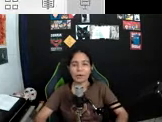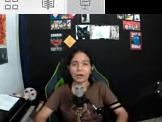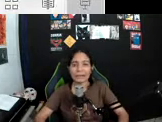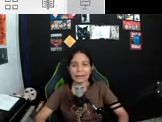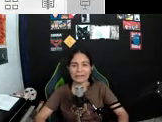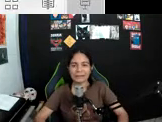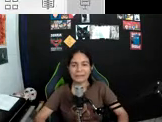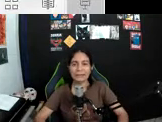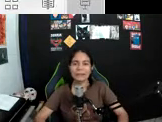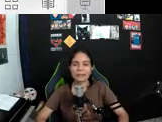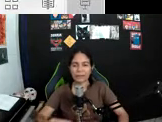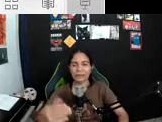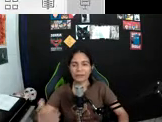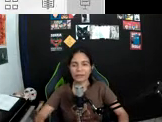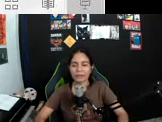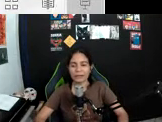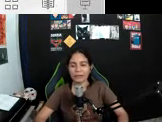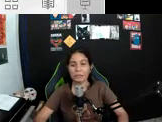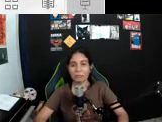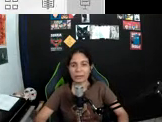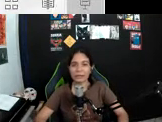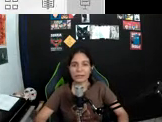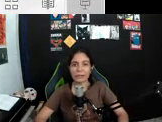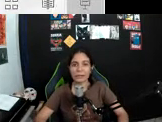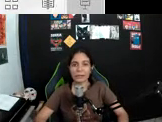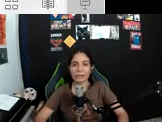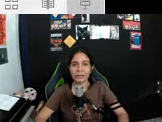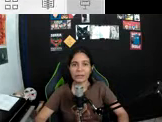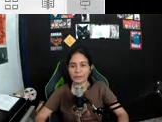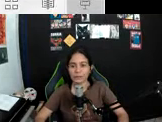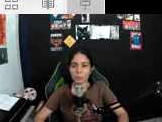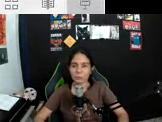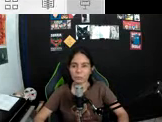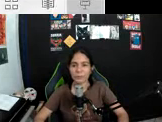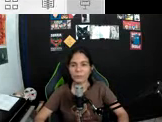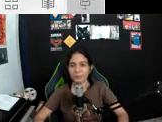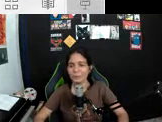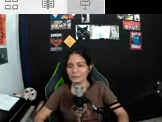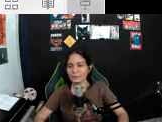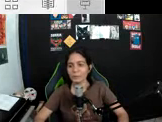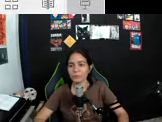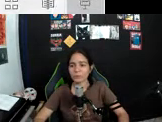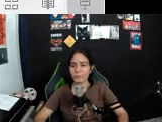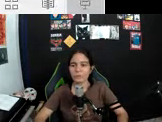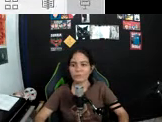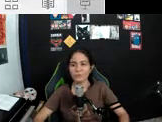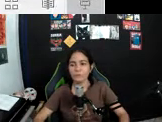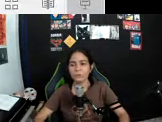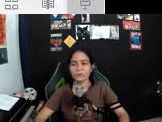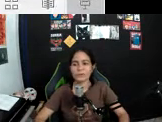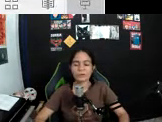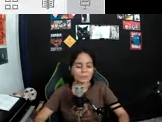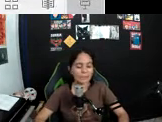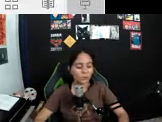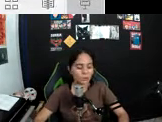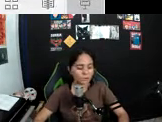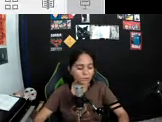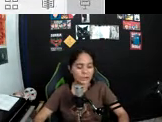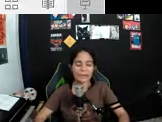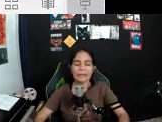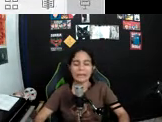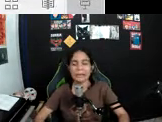pessoas acordassem e colocassem em prática ali algo que é tão óbvio, mas que para algumas pessoas o bom senso